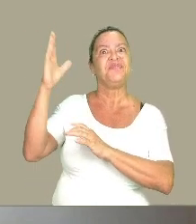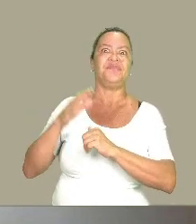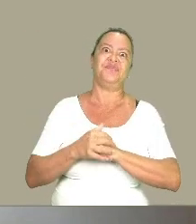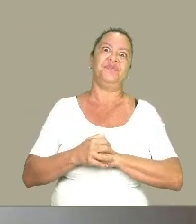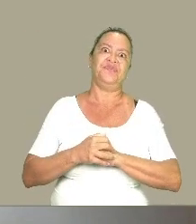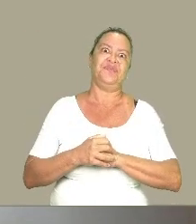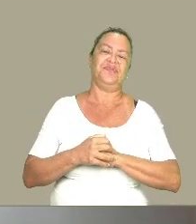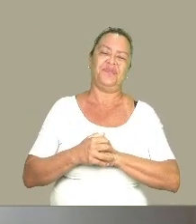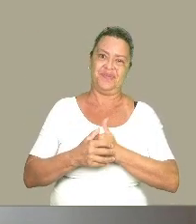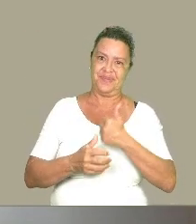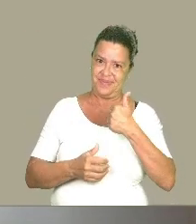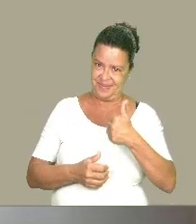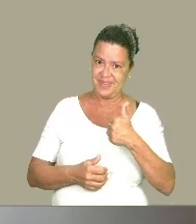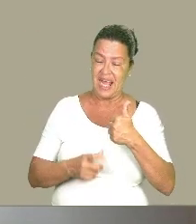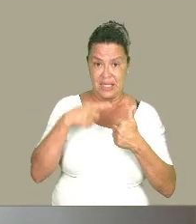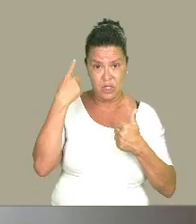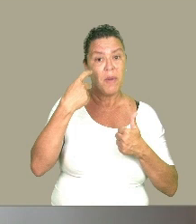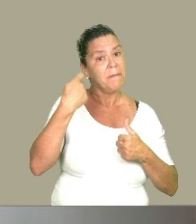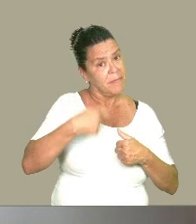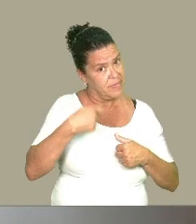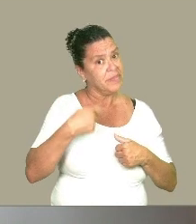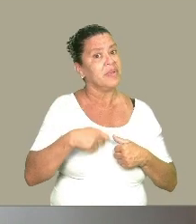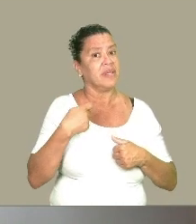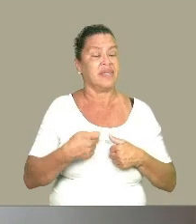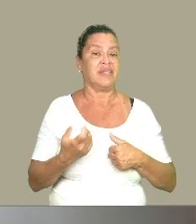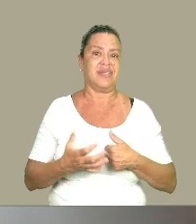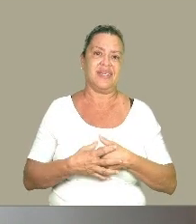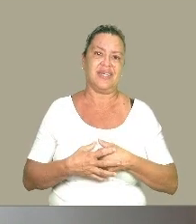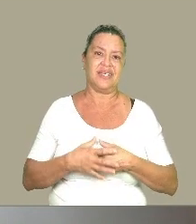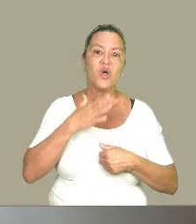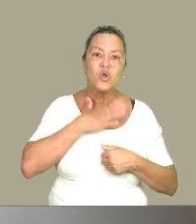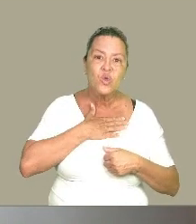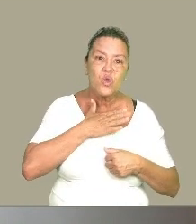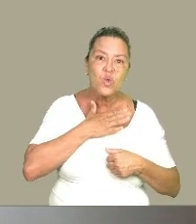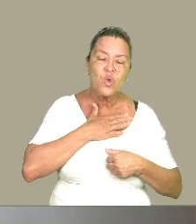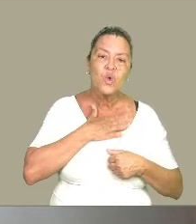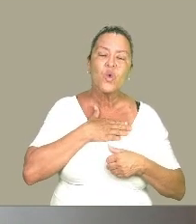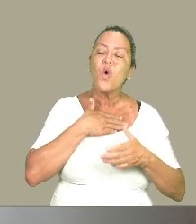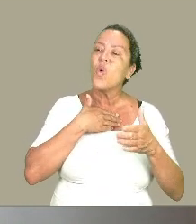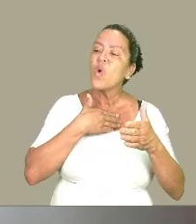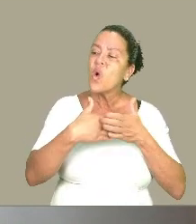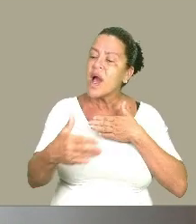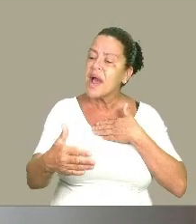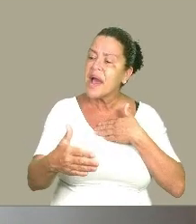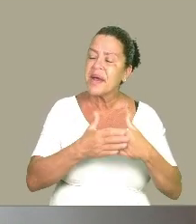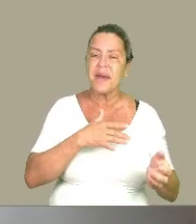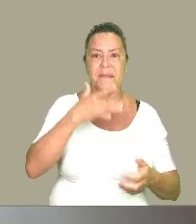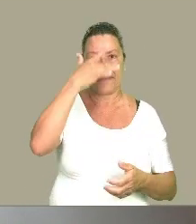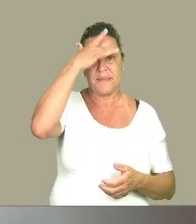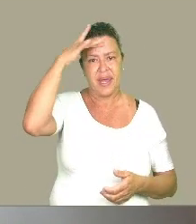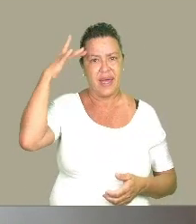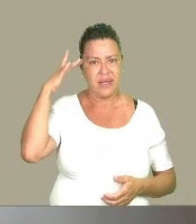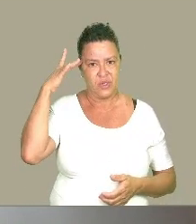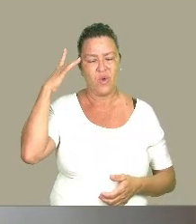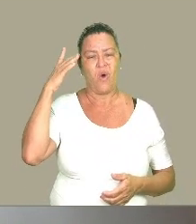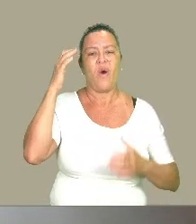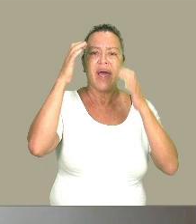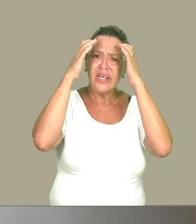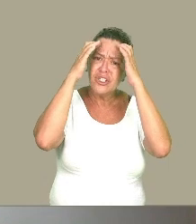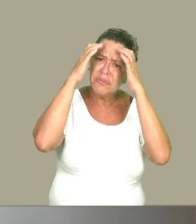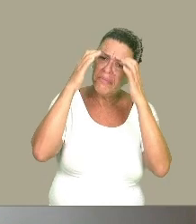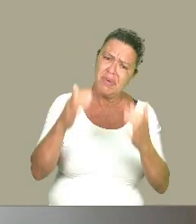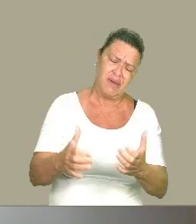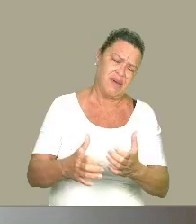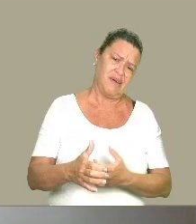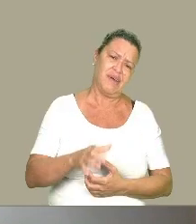Jesus, que a gente precisa ter no nosso entorno qualquer pessoa, né, com trato com respeito,